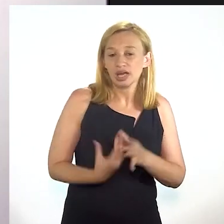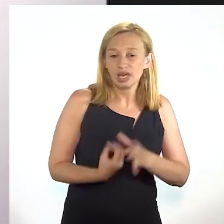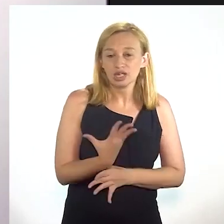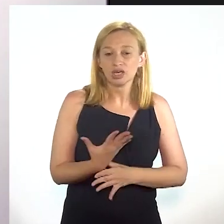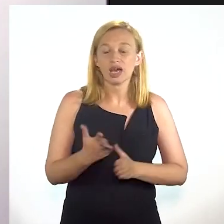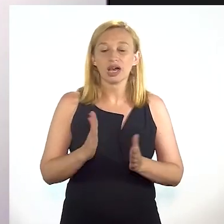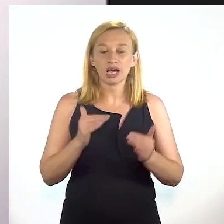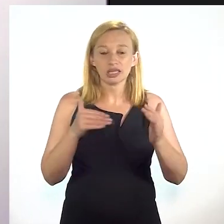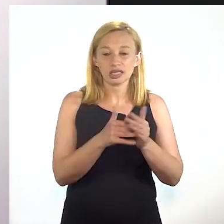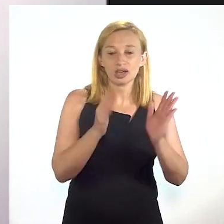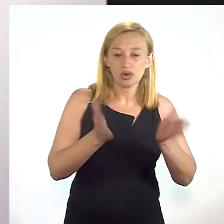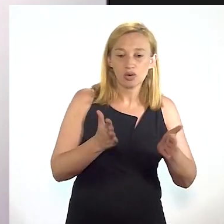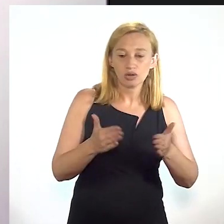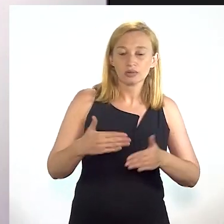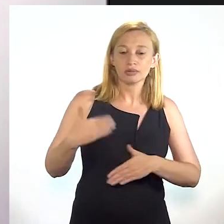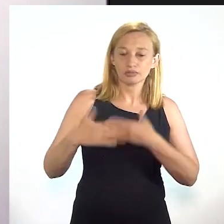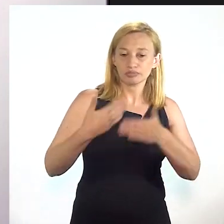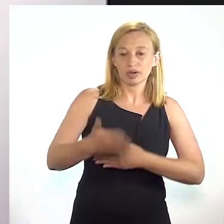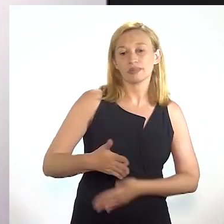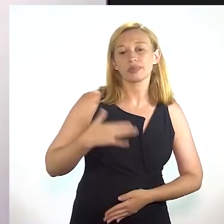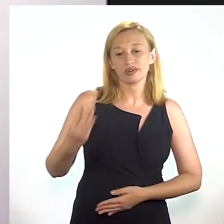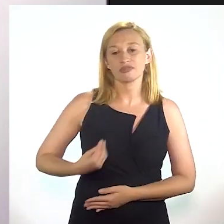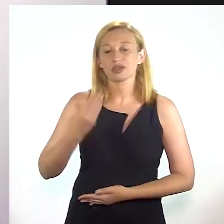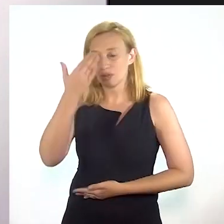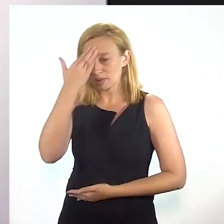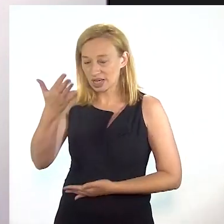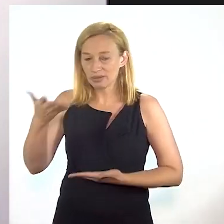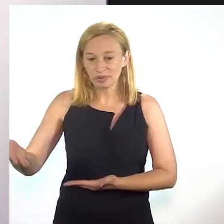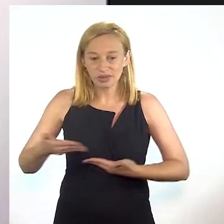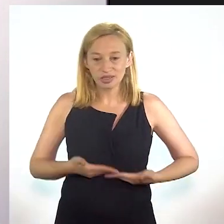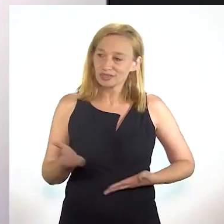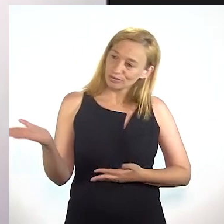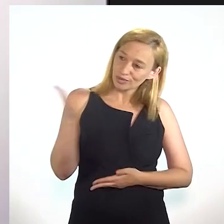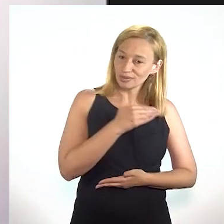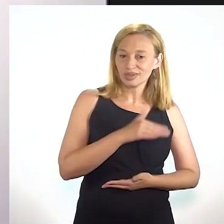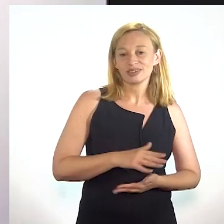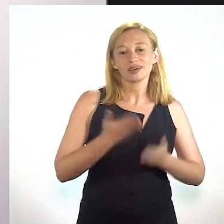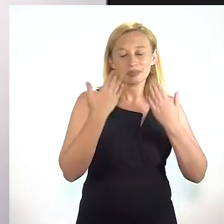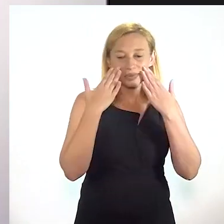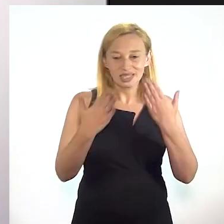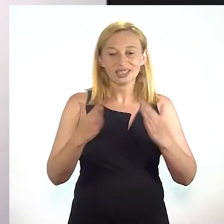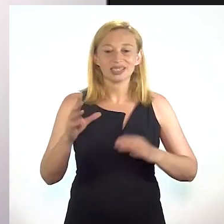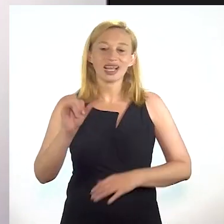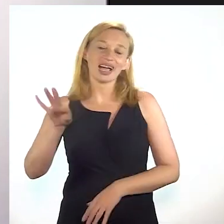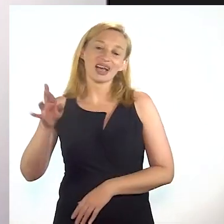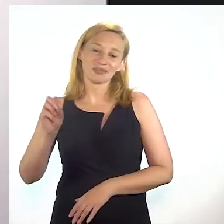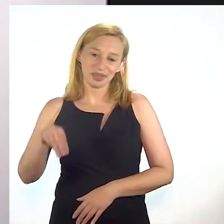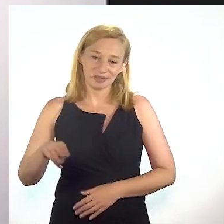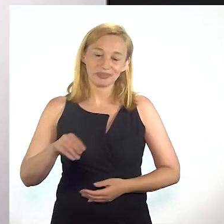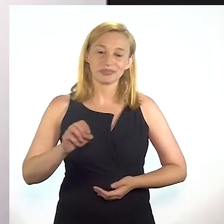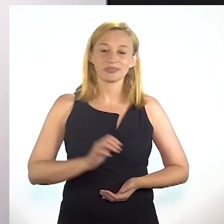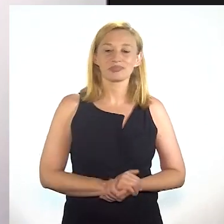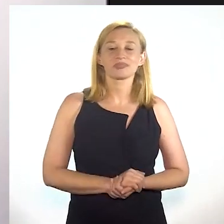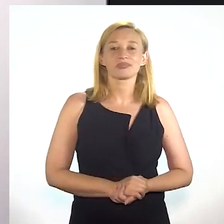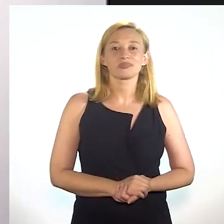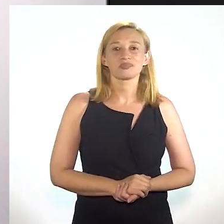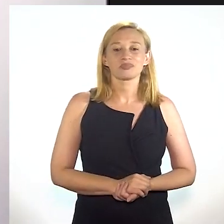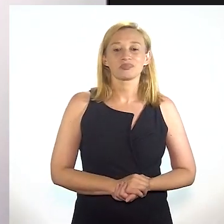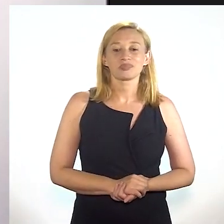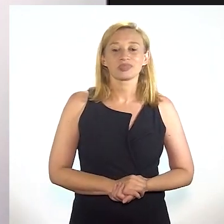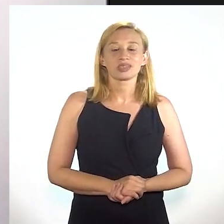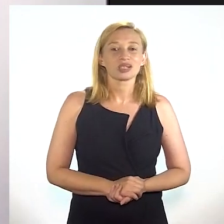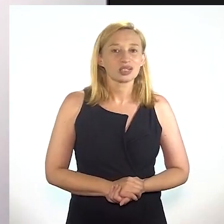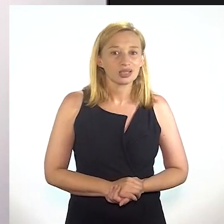eu estou levando até hoje aqui para a minha vida. Obrigada pelo convite e vamos que vamos aí para a apresentação da Carmen.